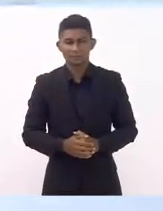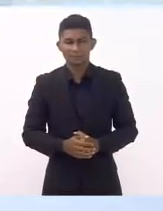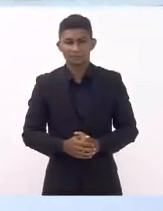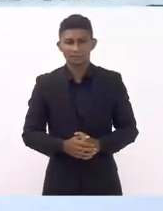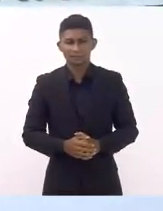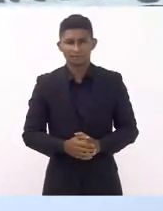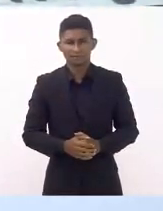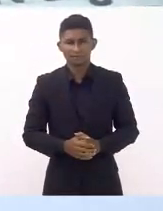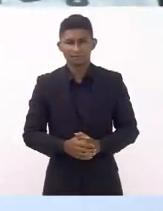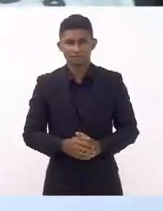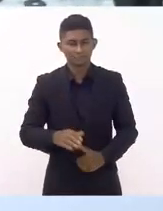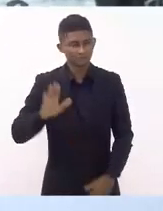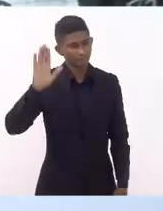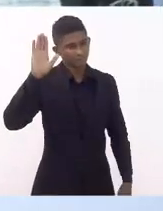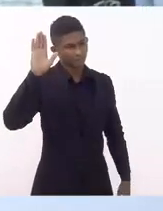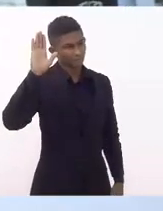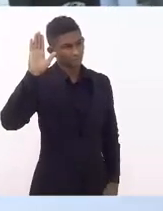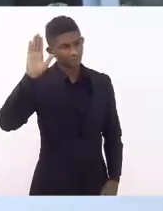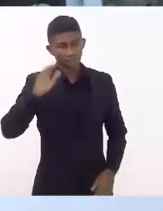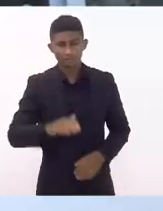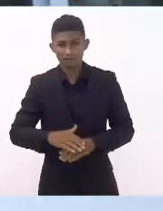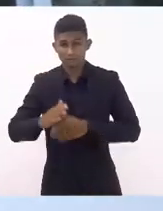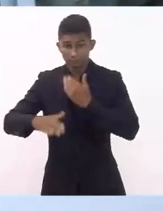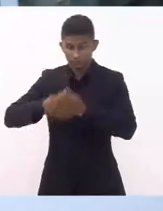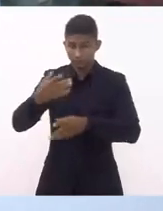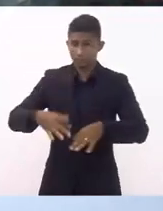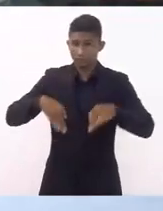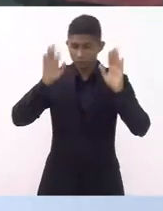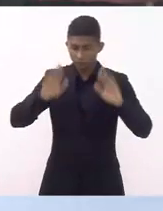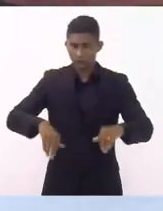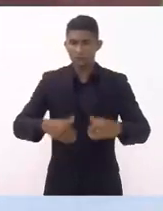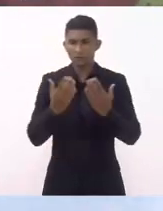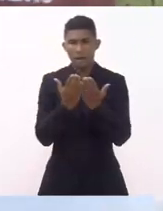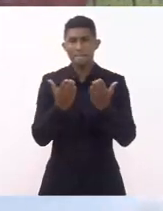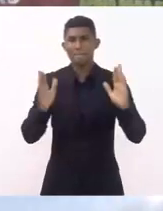Com autoria, presidente. No final, vou abrir